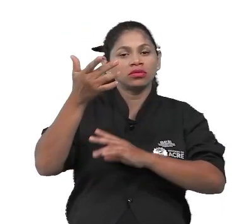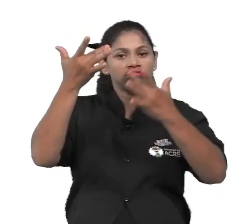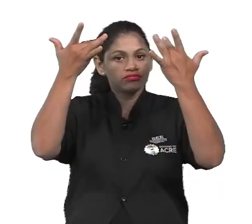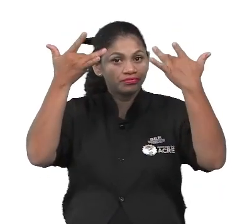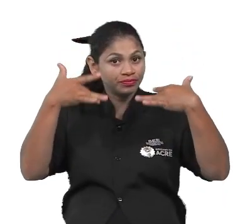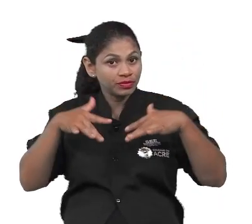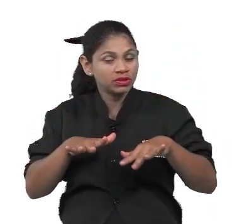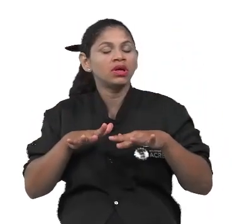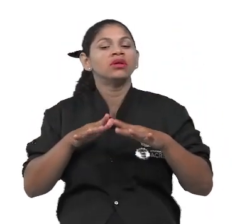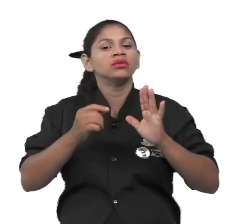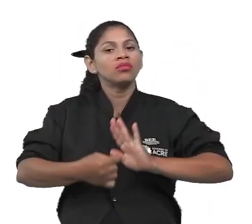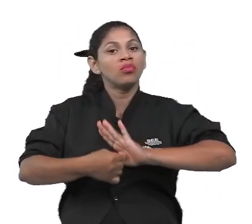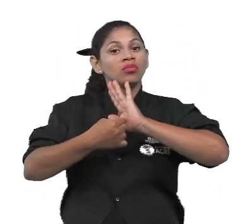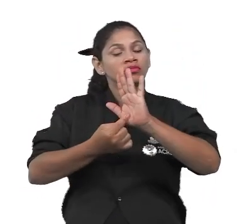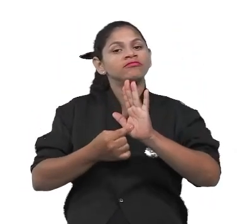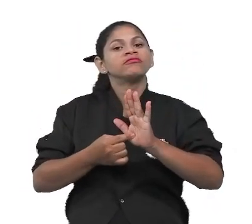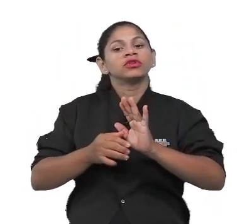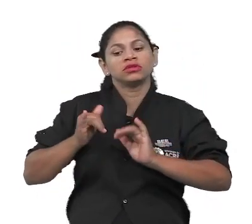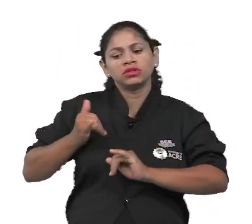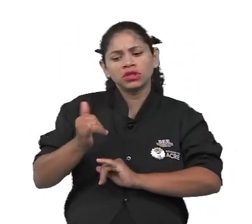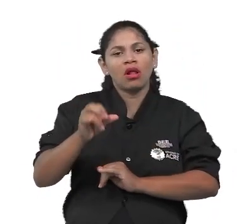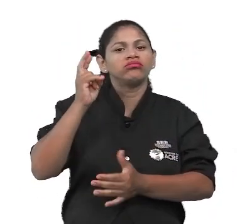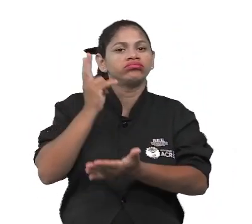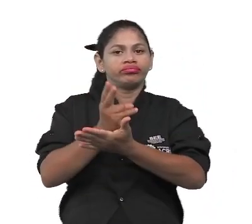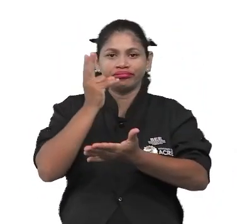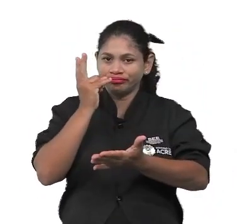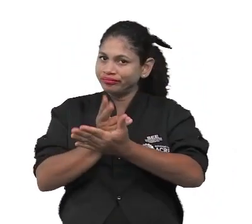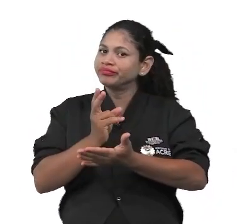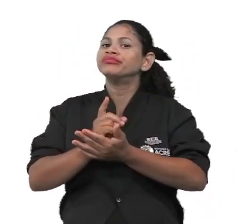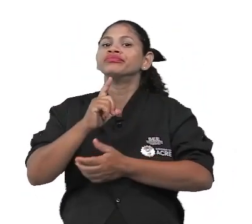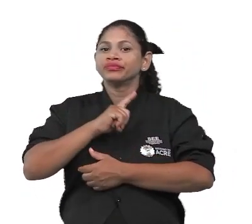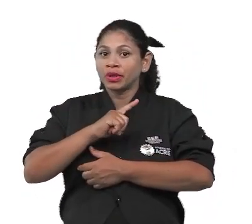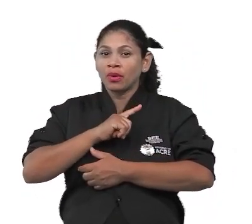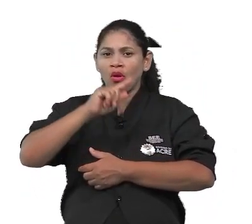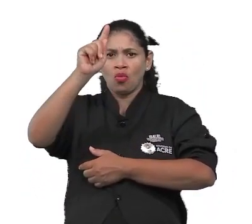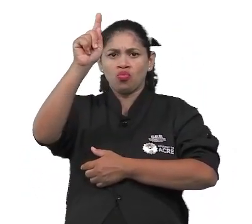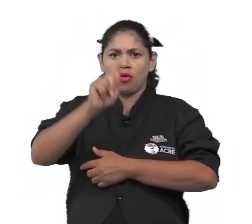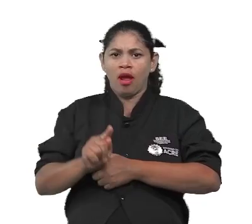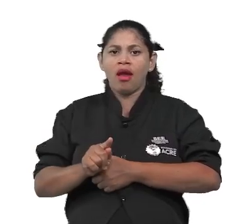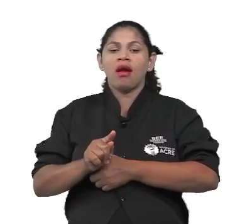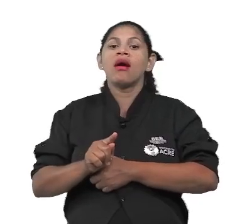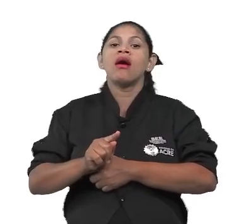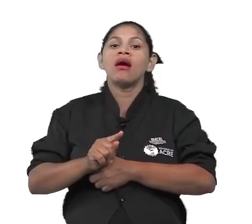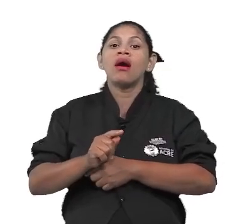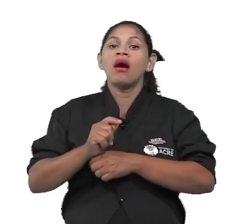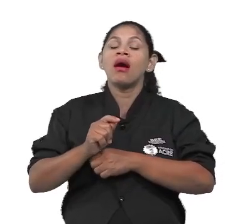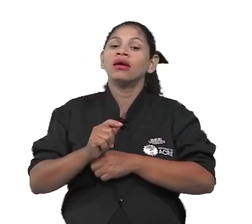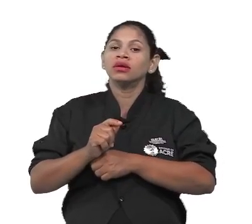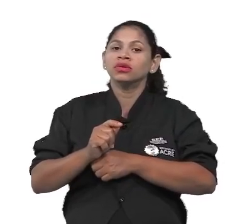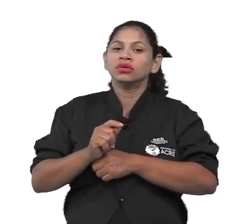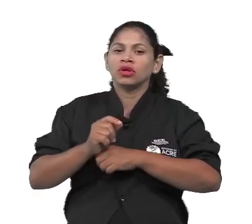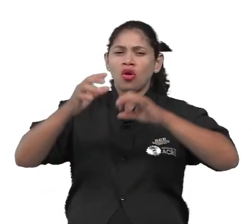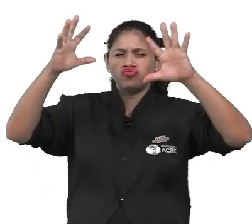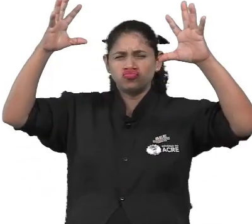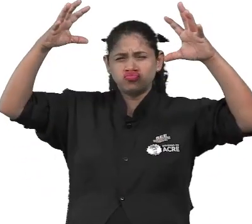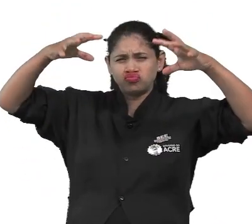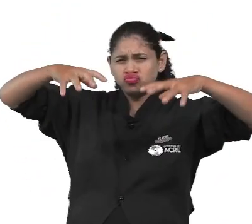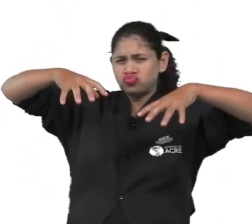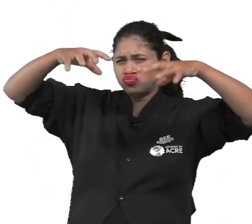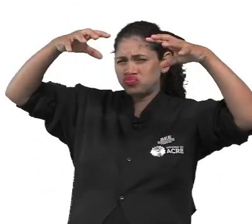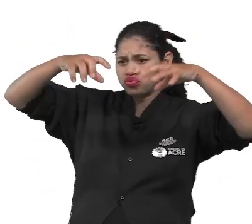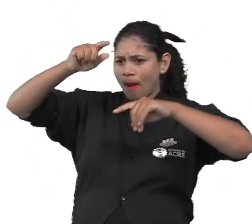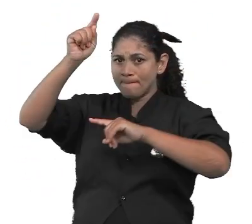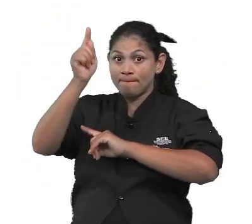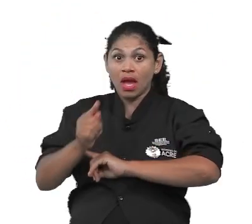sempre existiu. Por exemplo, aqui, os raios durante uma tempestade. Depois a gente vai falar um pouquinho mais sobre isso. Aqui, gente, a gente